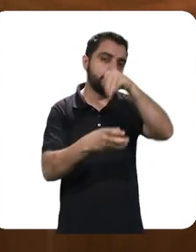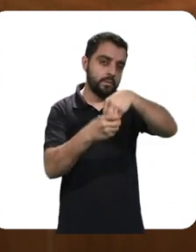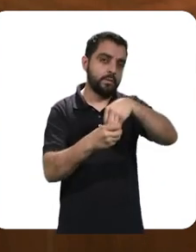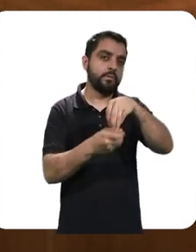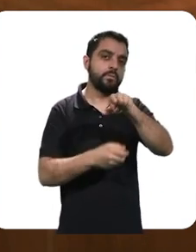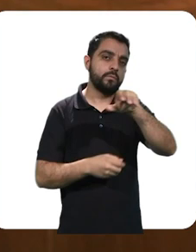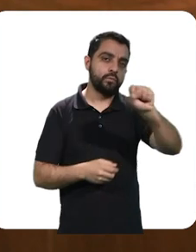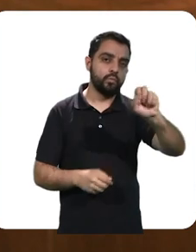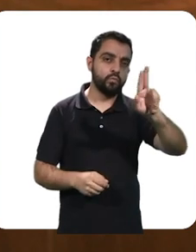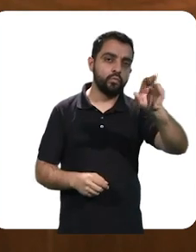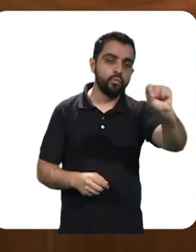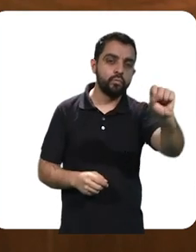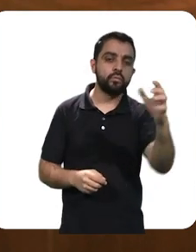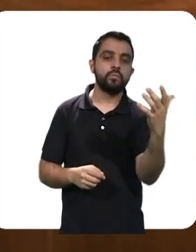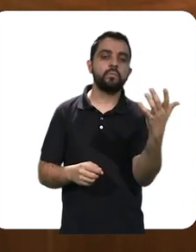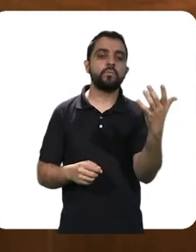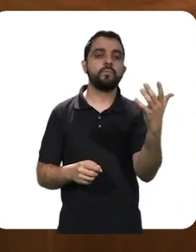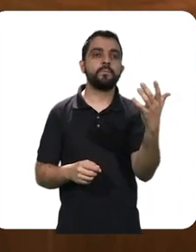dar conta